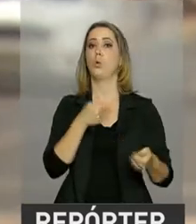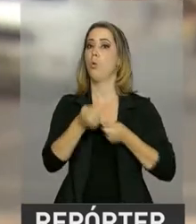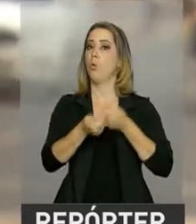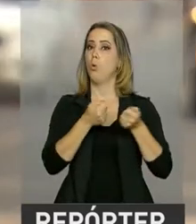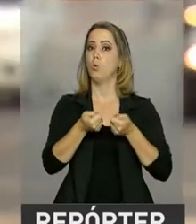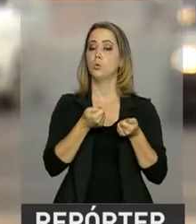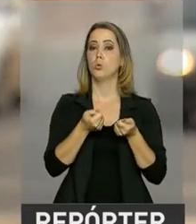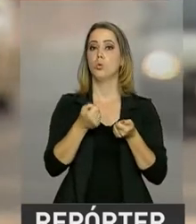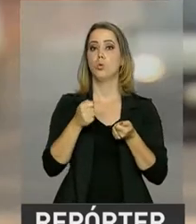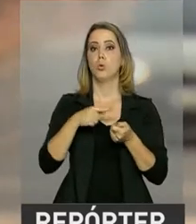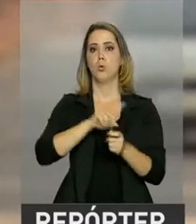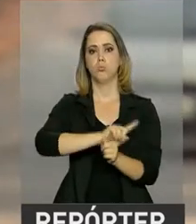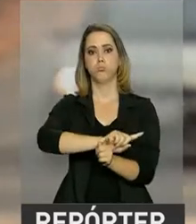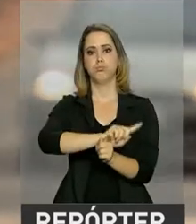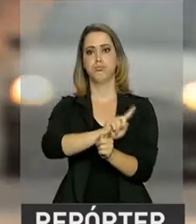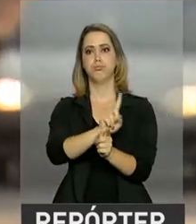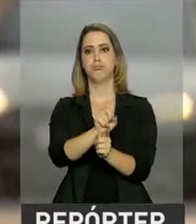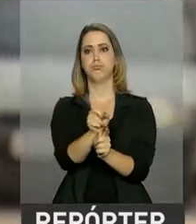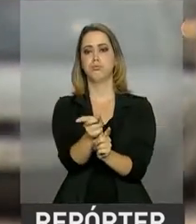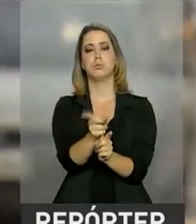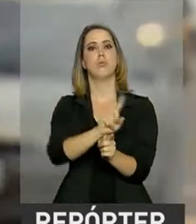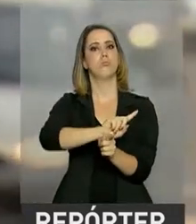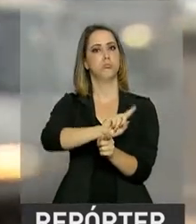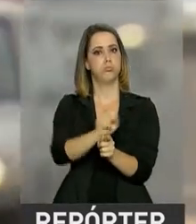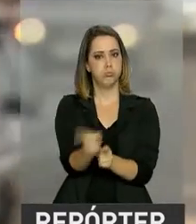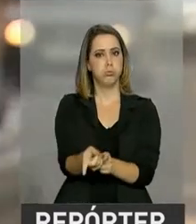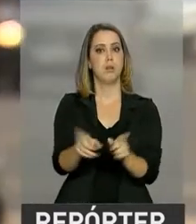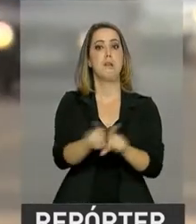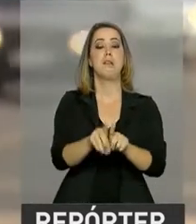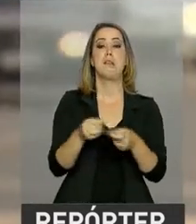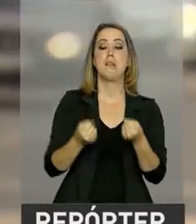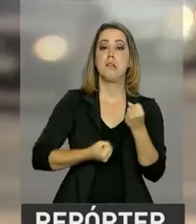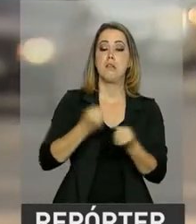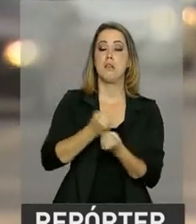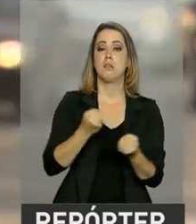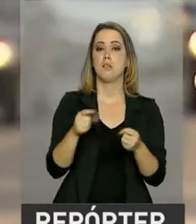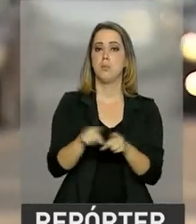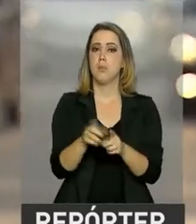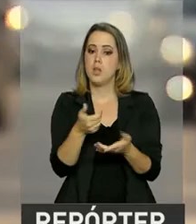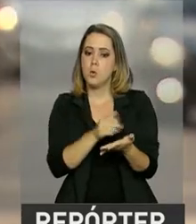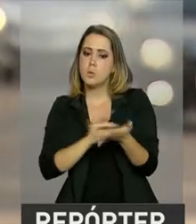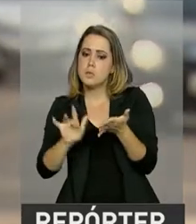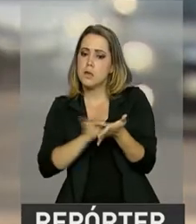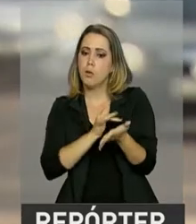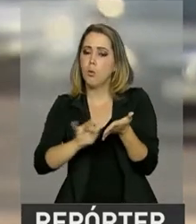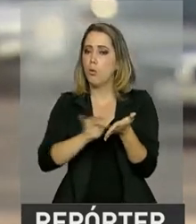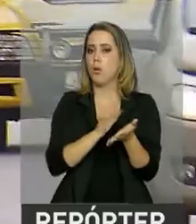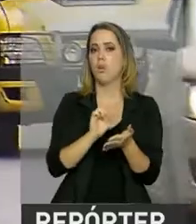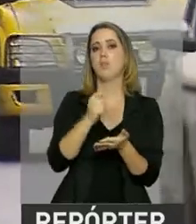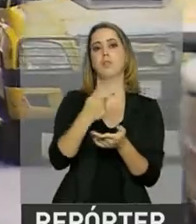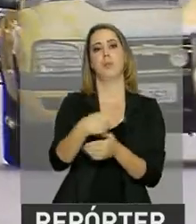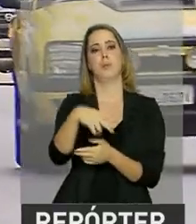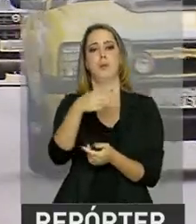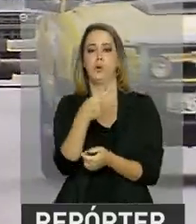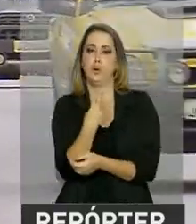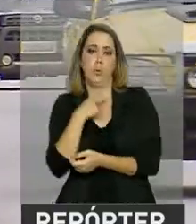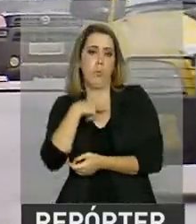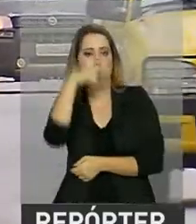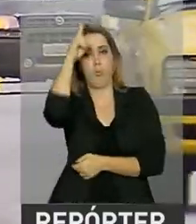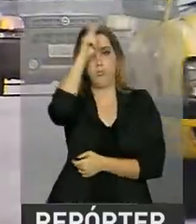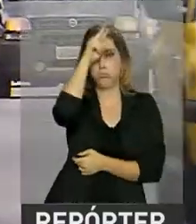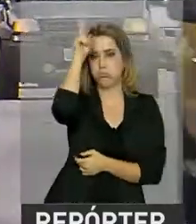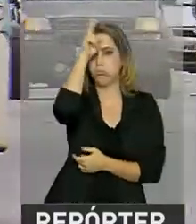controle de velocidade, a proibição do celular ao volante e a criminalização de dirigir embriagado. Mas mesmo com